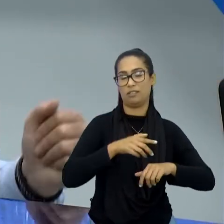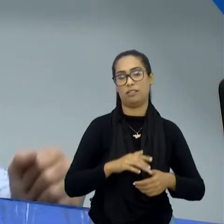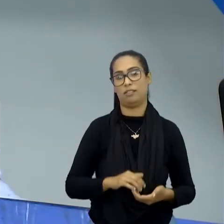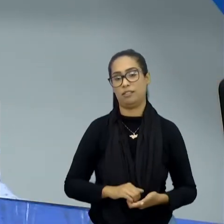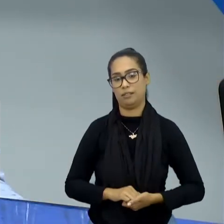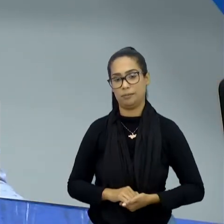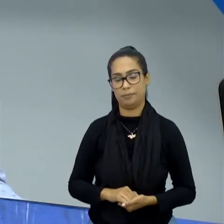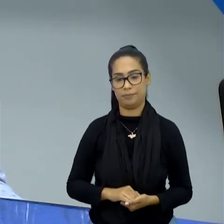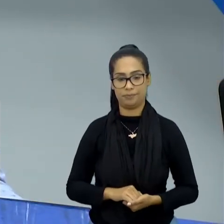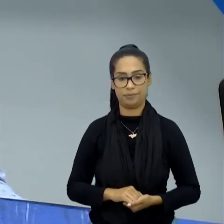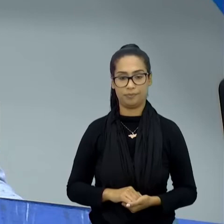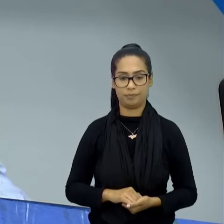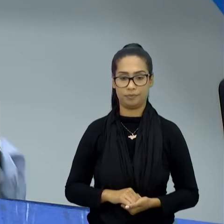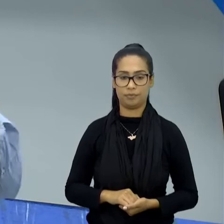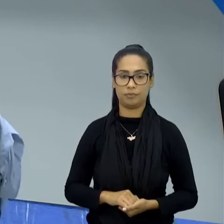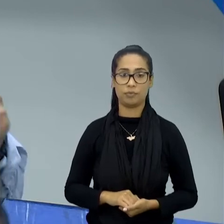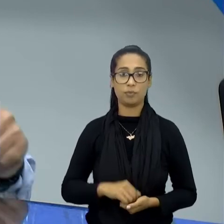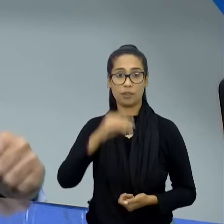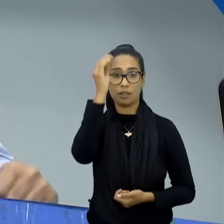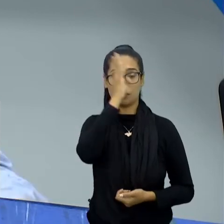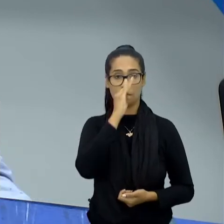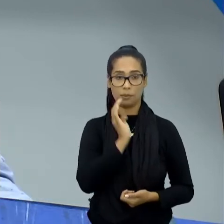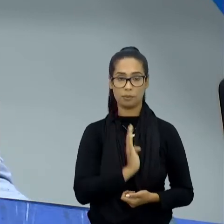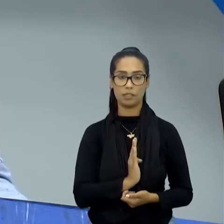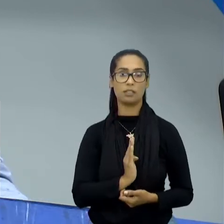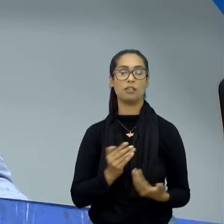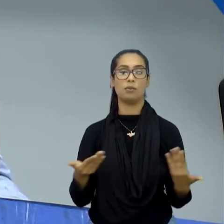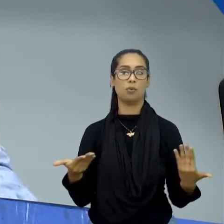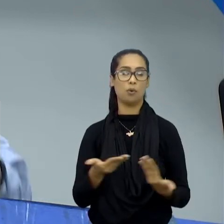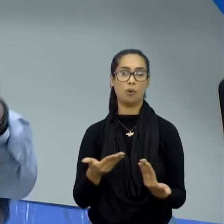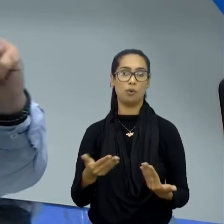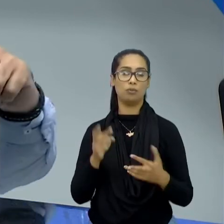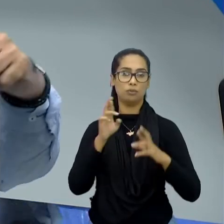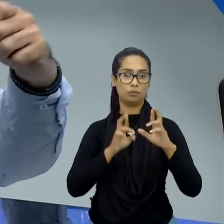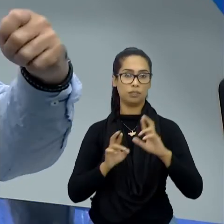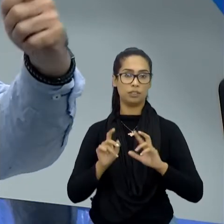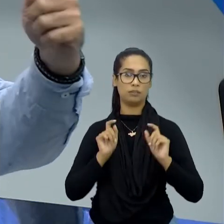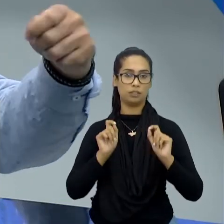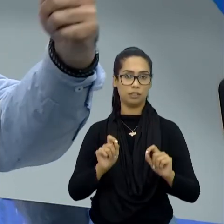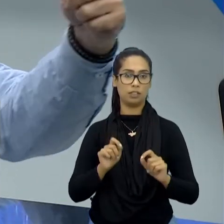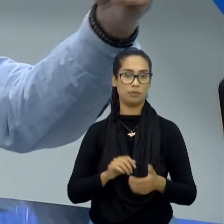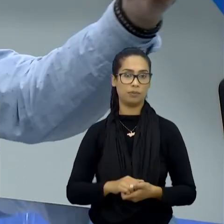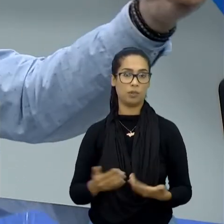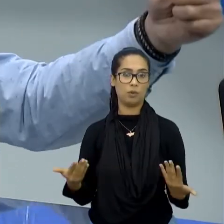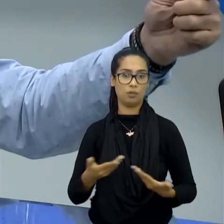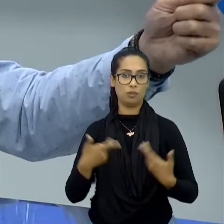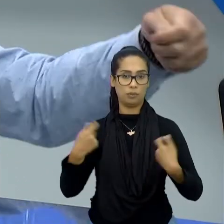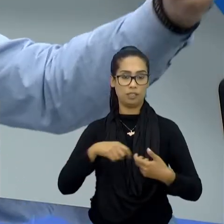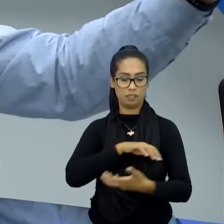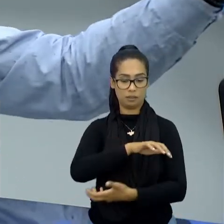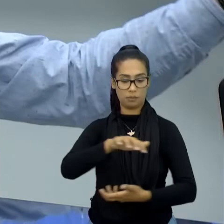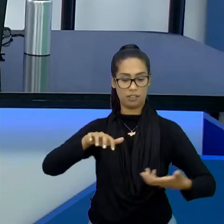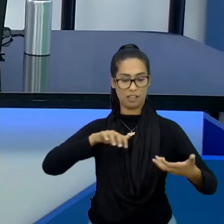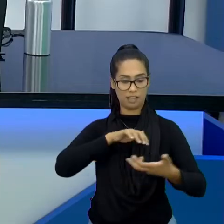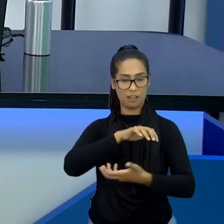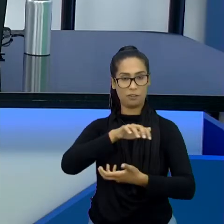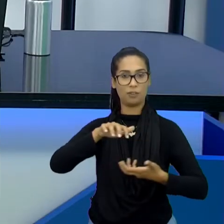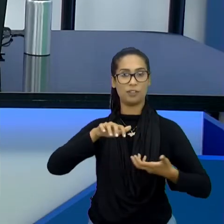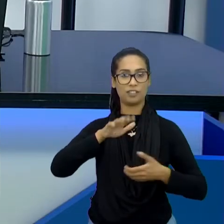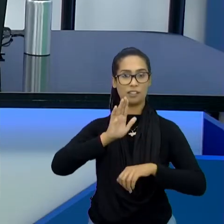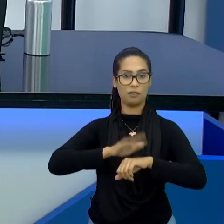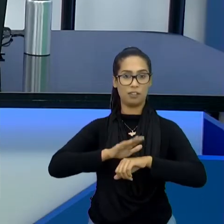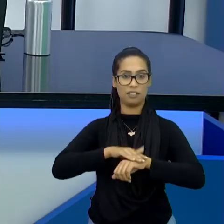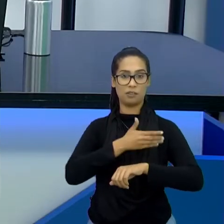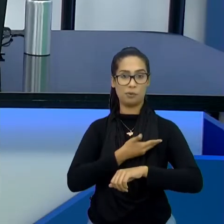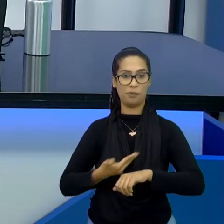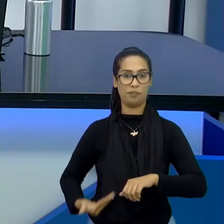se usa no Brasil, quando a gente observa o cenário político. Façamos a revolução antes que o povo a faça. Isso é